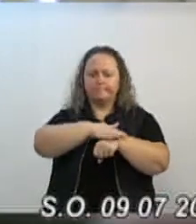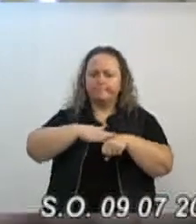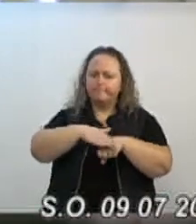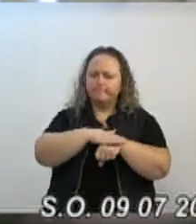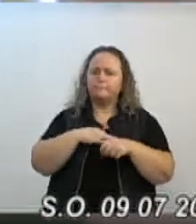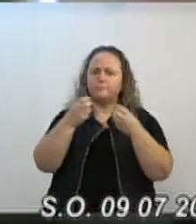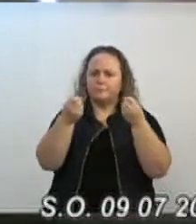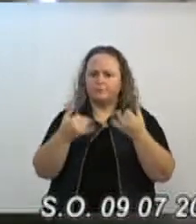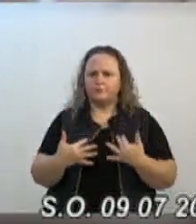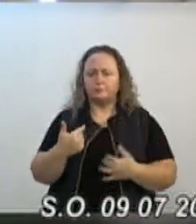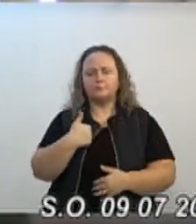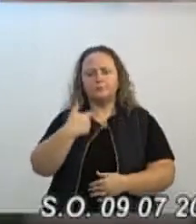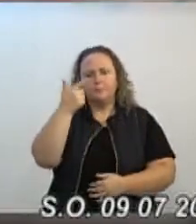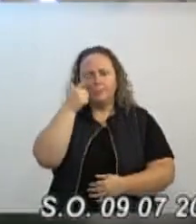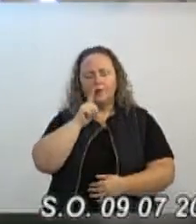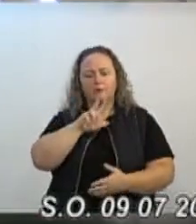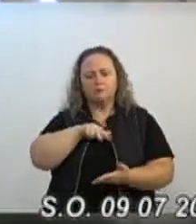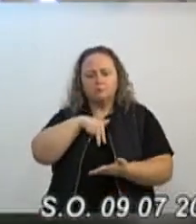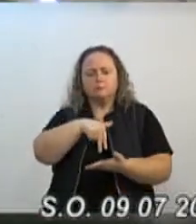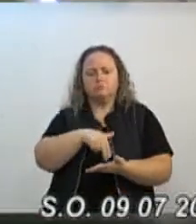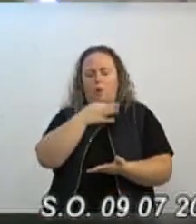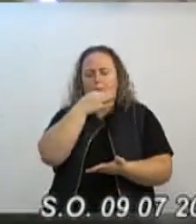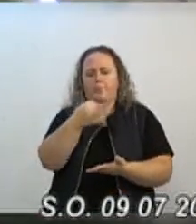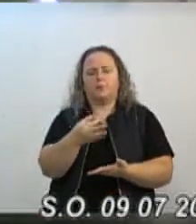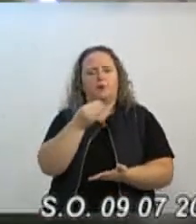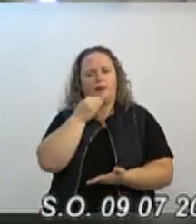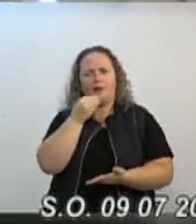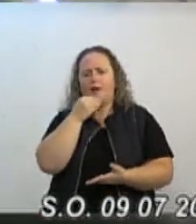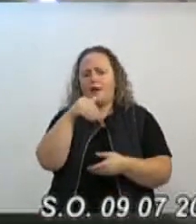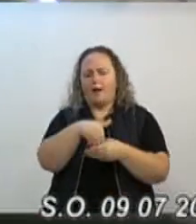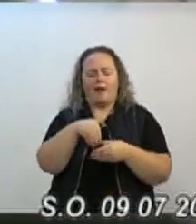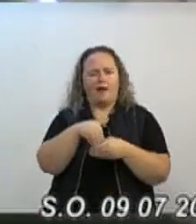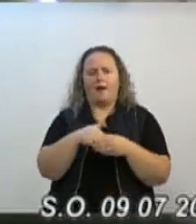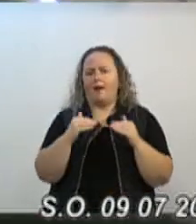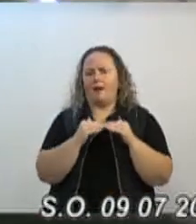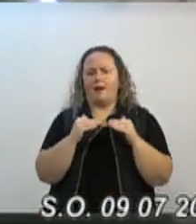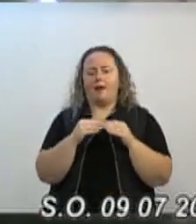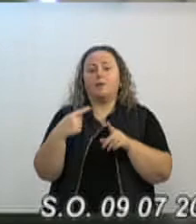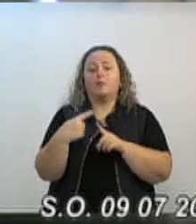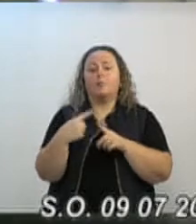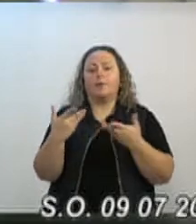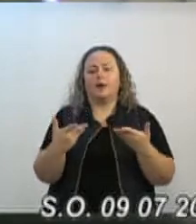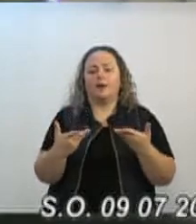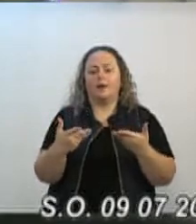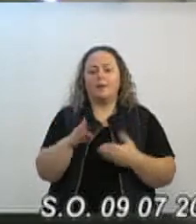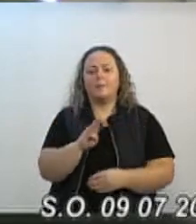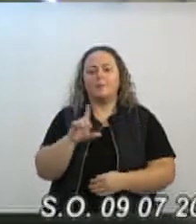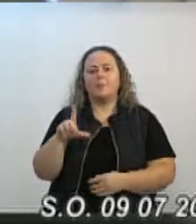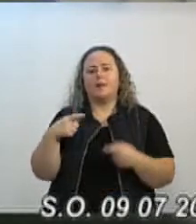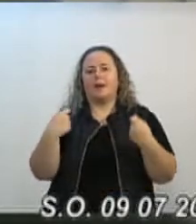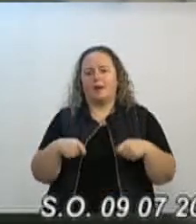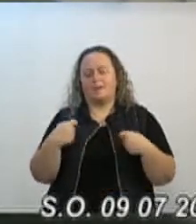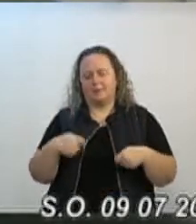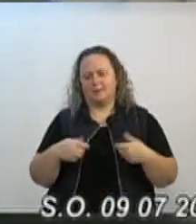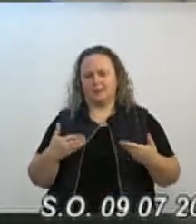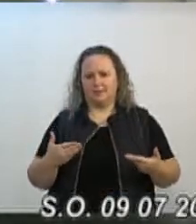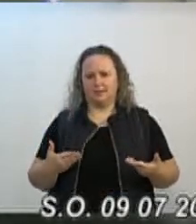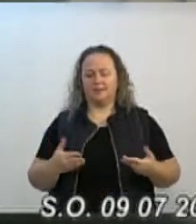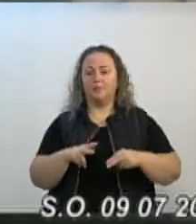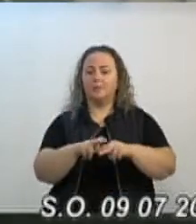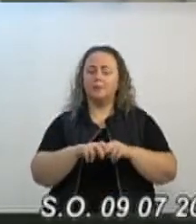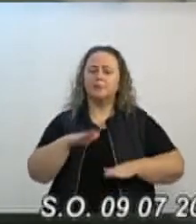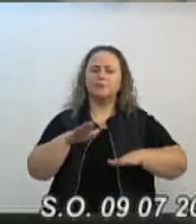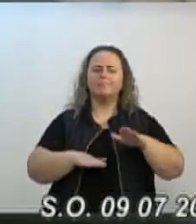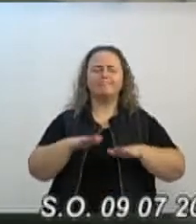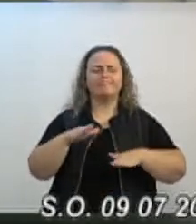eu tive um posicionamento, Matias, claro que vai ter meu voto favorável, porque a cidade precisa que a gente seja aprovado. Então, eu acho que é uma condução equivocada, não